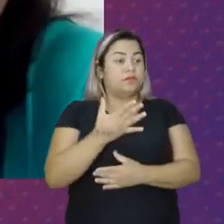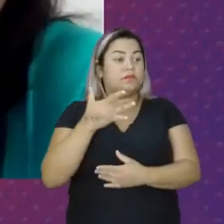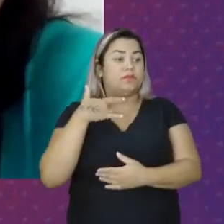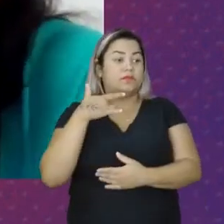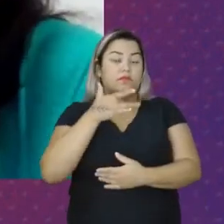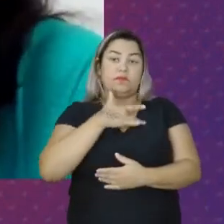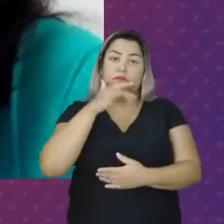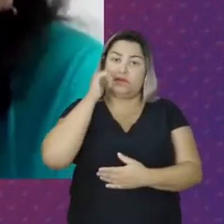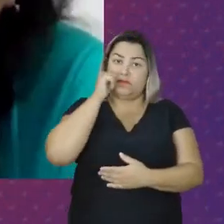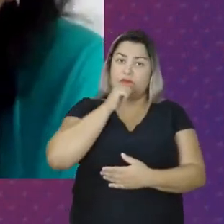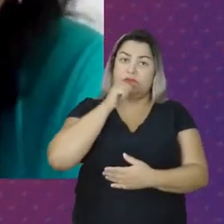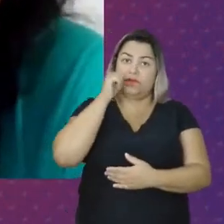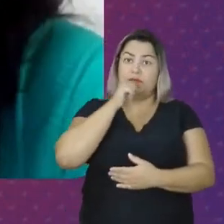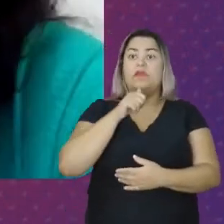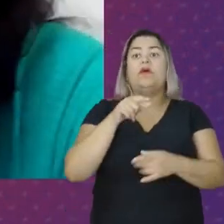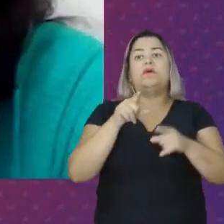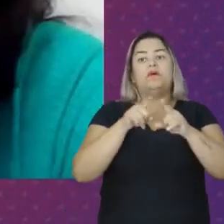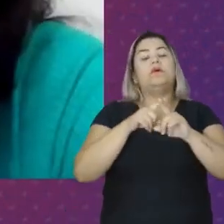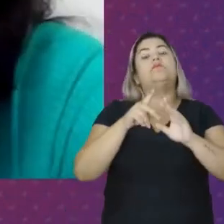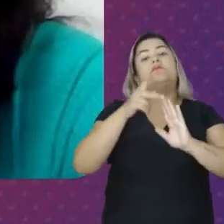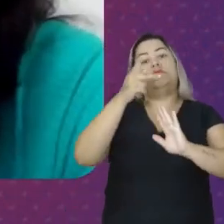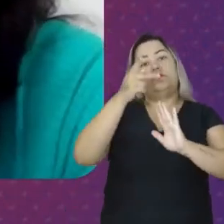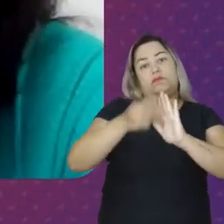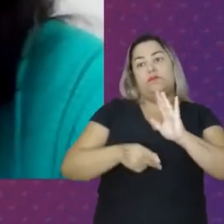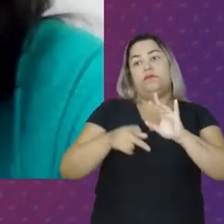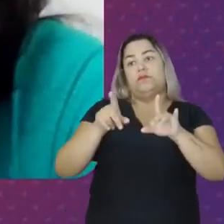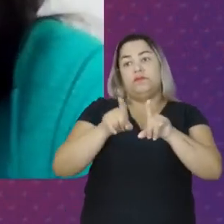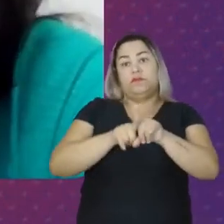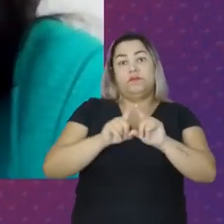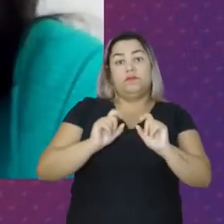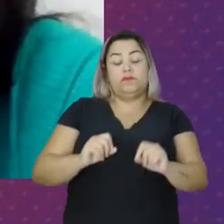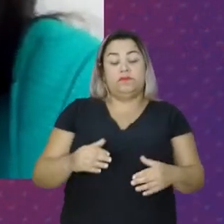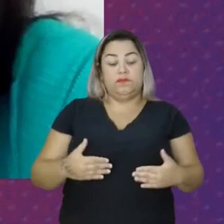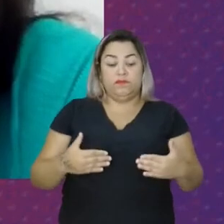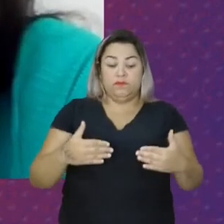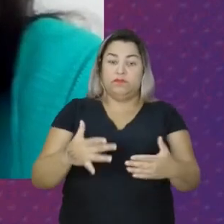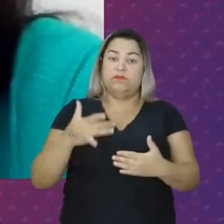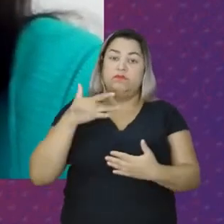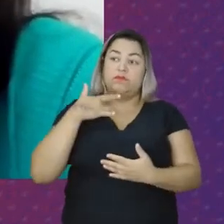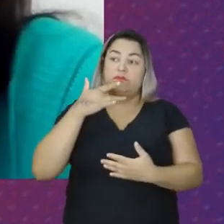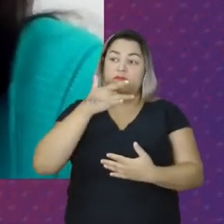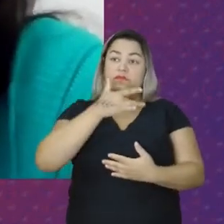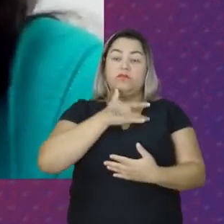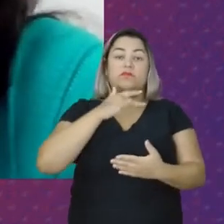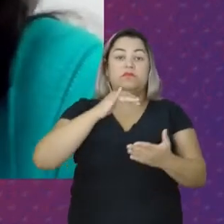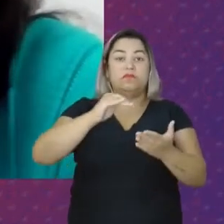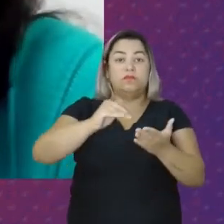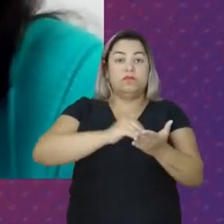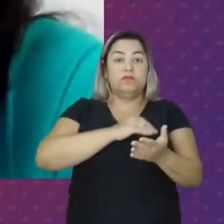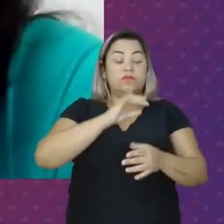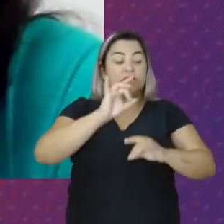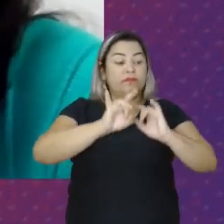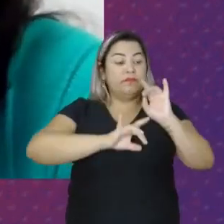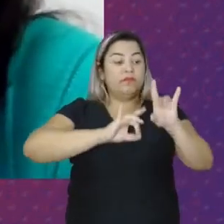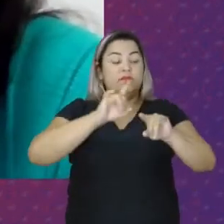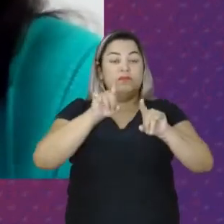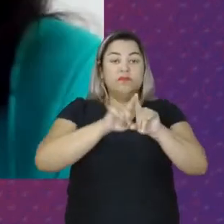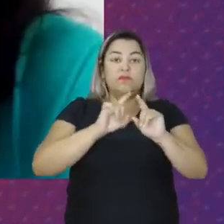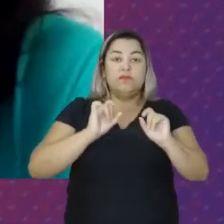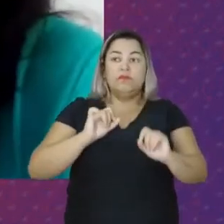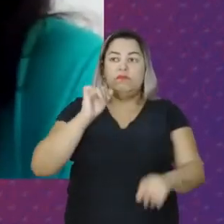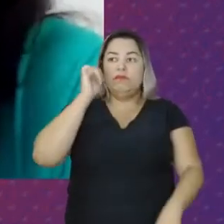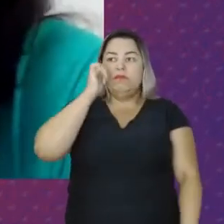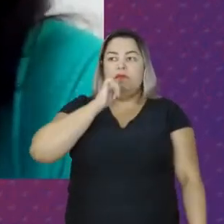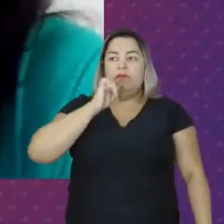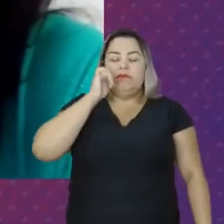Saúde da Mulher, né? Que era um projeto que contava com a parceria entre o Ministério da Saúde e a Secretaria Especial de Política para as Mulheres,